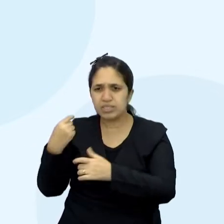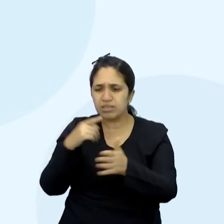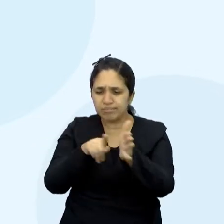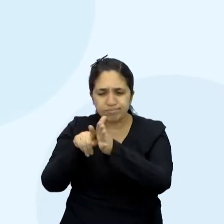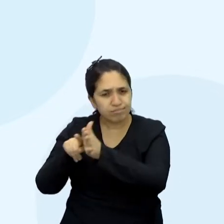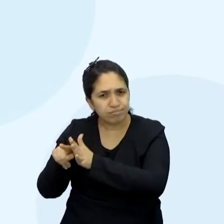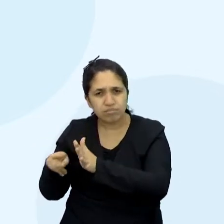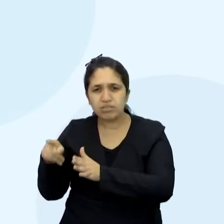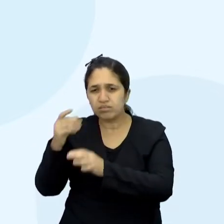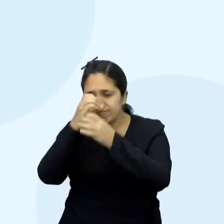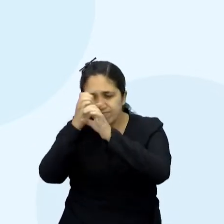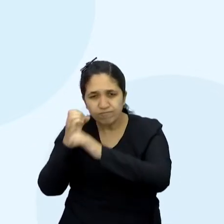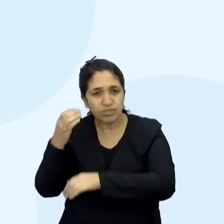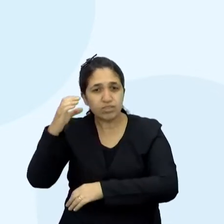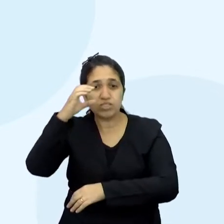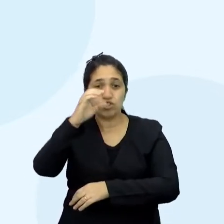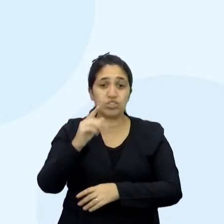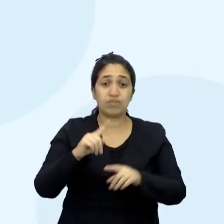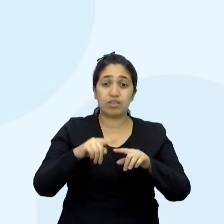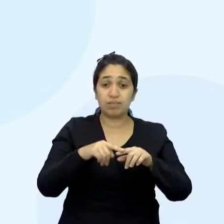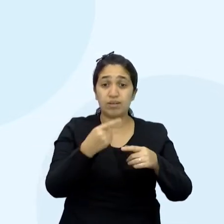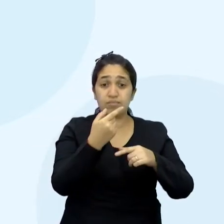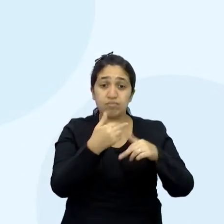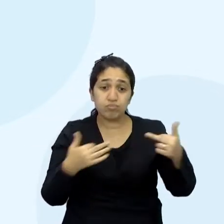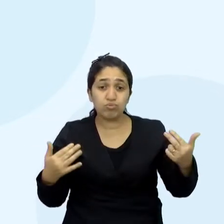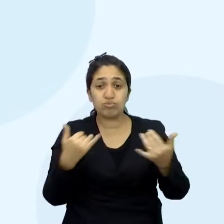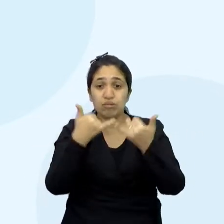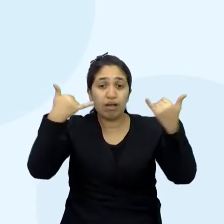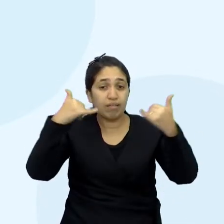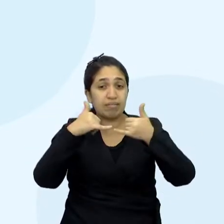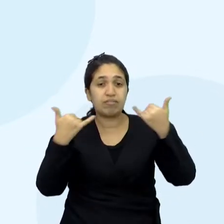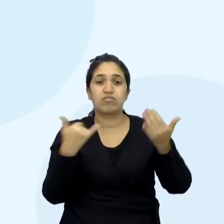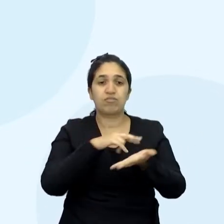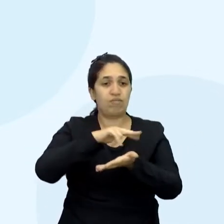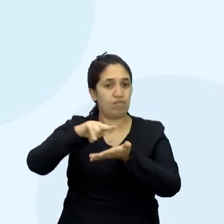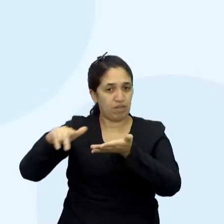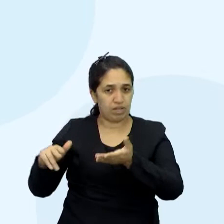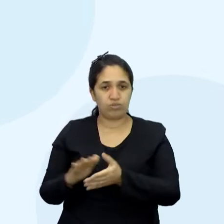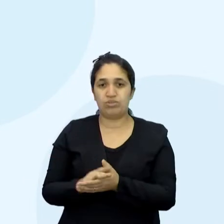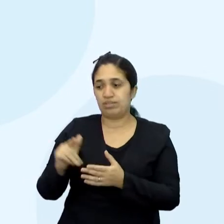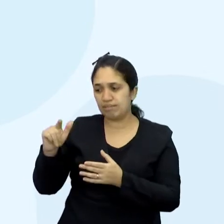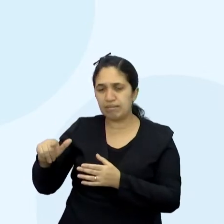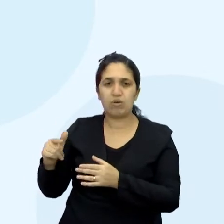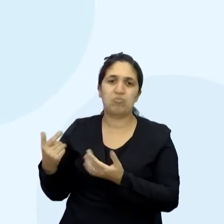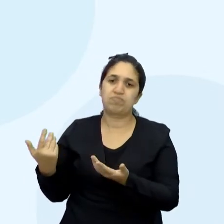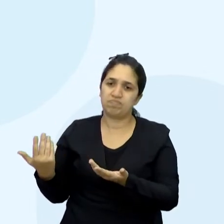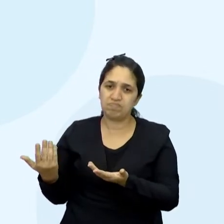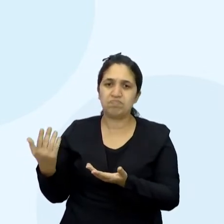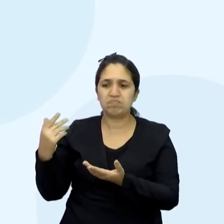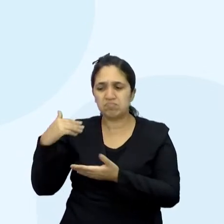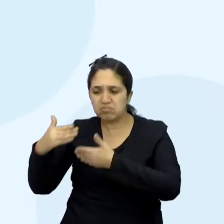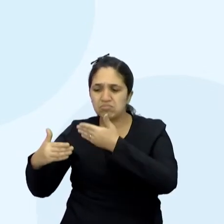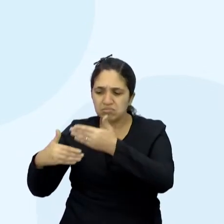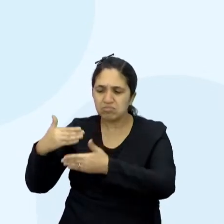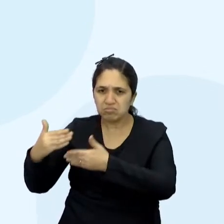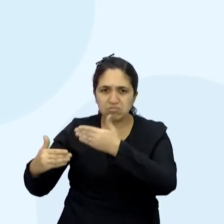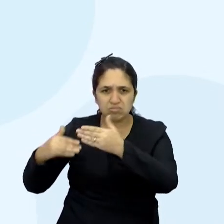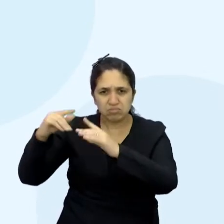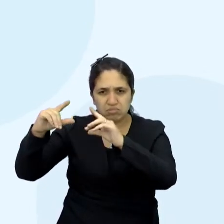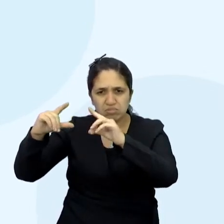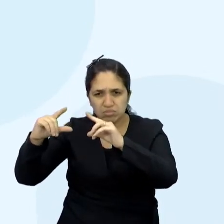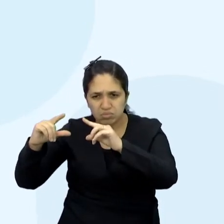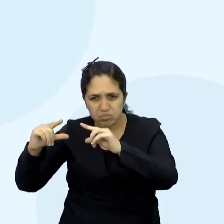pesquisas científicas, na produção de energia e etc. Embora a radioatividade se reduza com o tempo, o processo